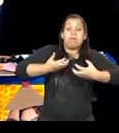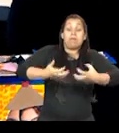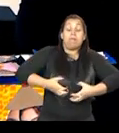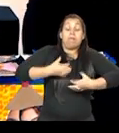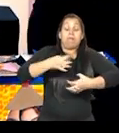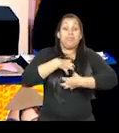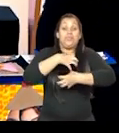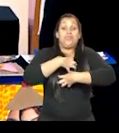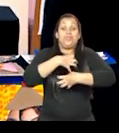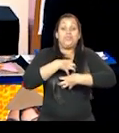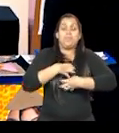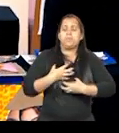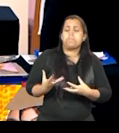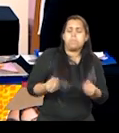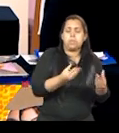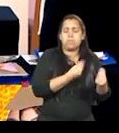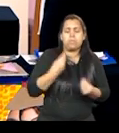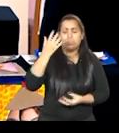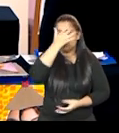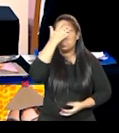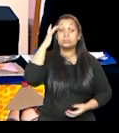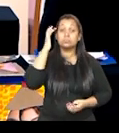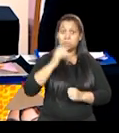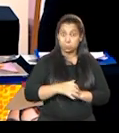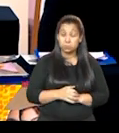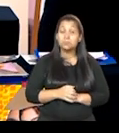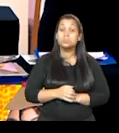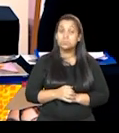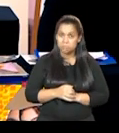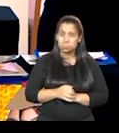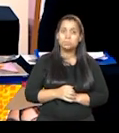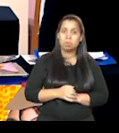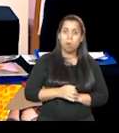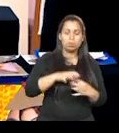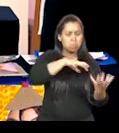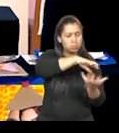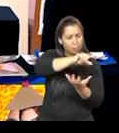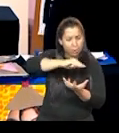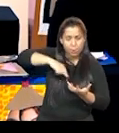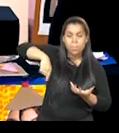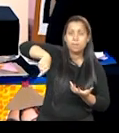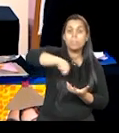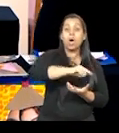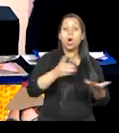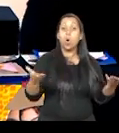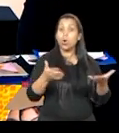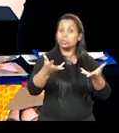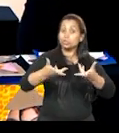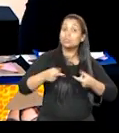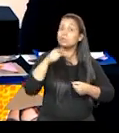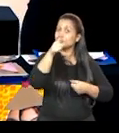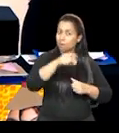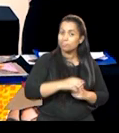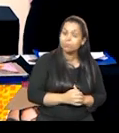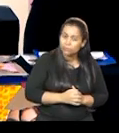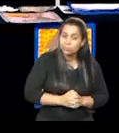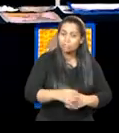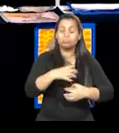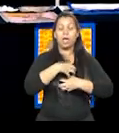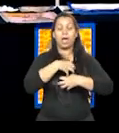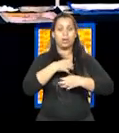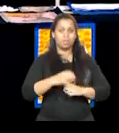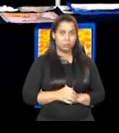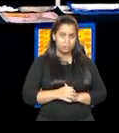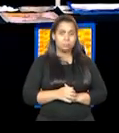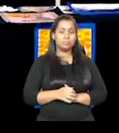Pablo Picasso e para muitos outros artistas ao redor do mundo todo. E hoje eu convido você a se inspirar